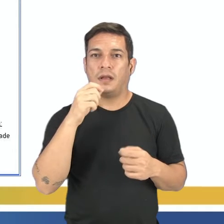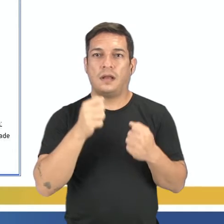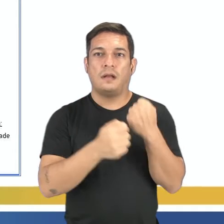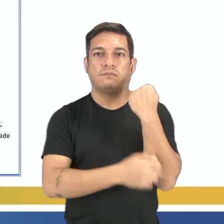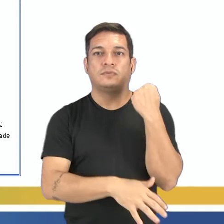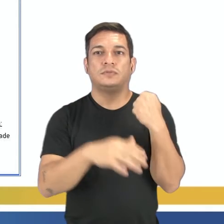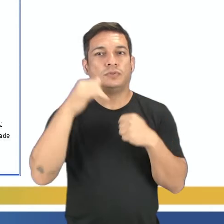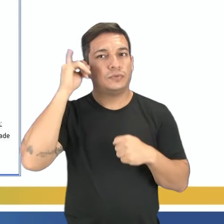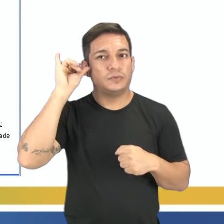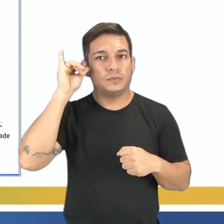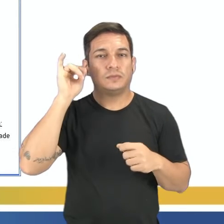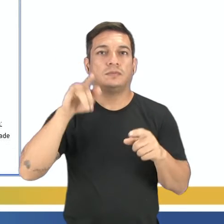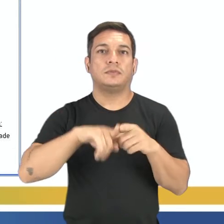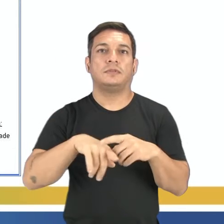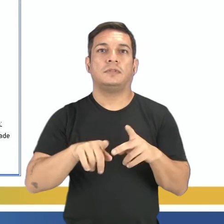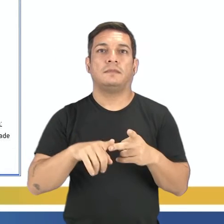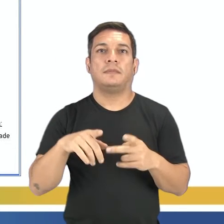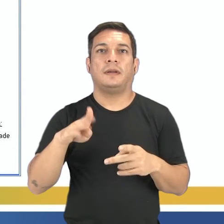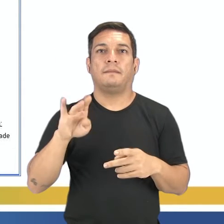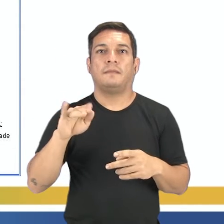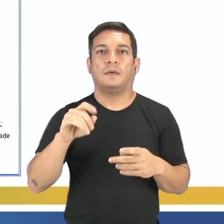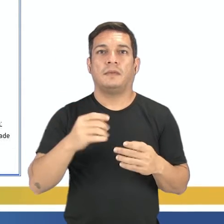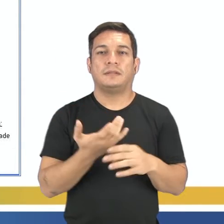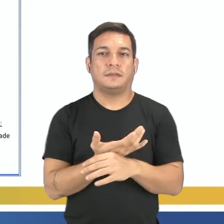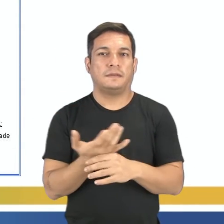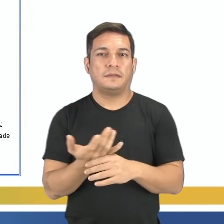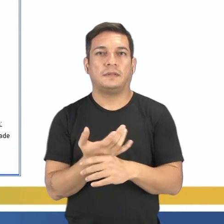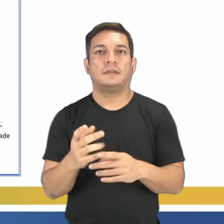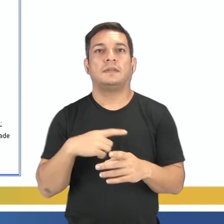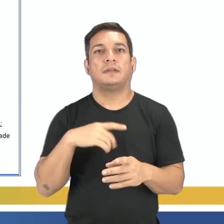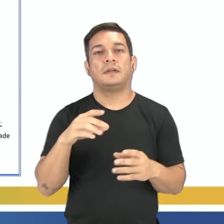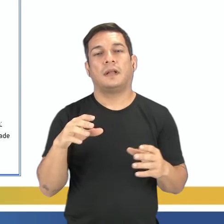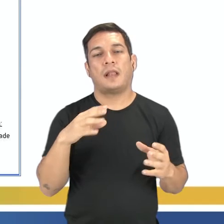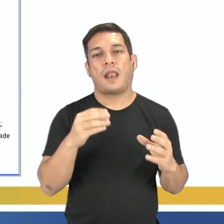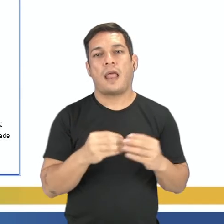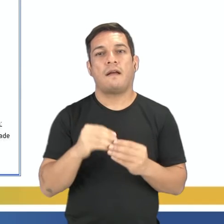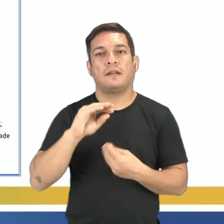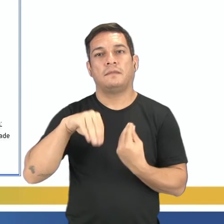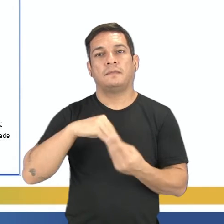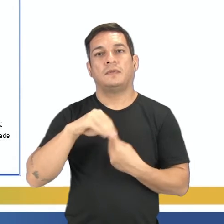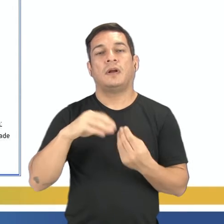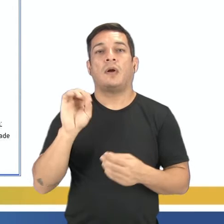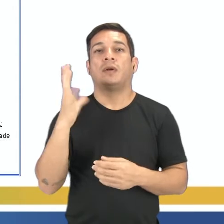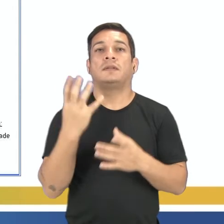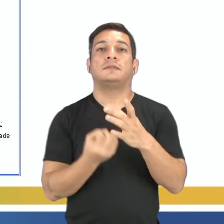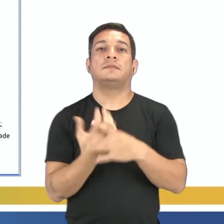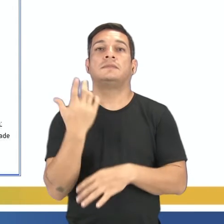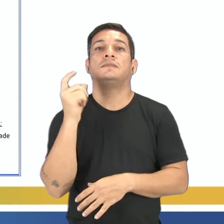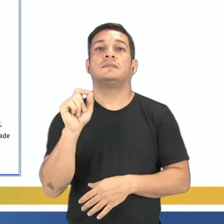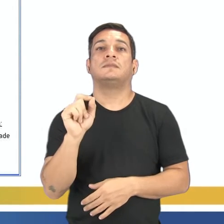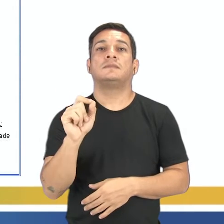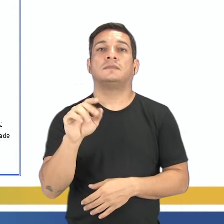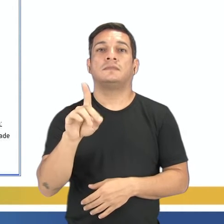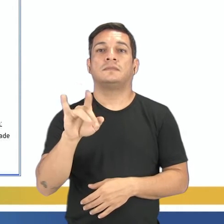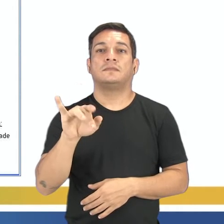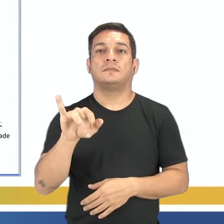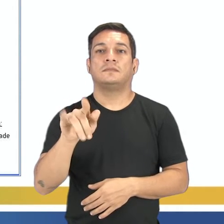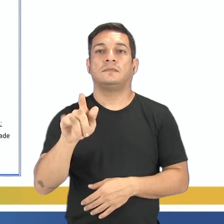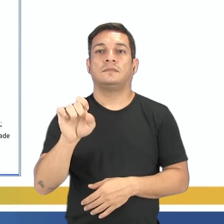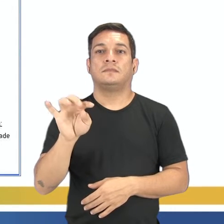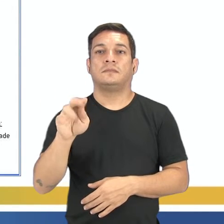biomassa, que são restos de vegetais, são levados ao biodigestor e aqui acontece o quê? Uma